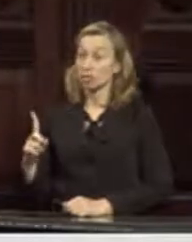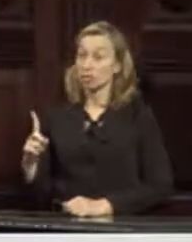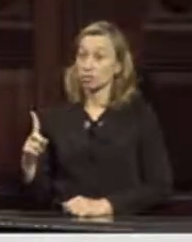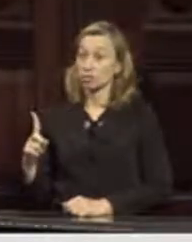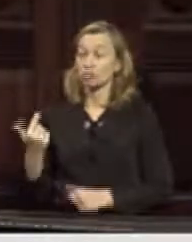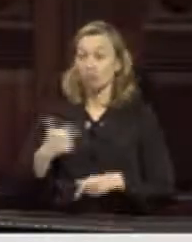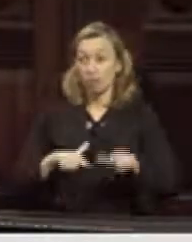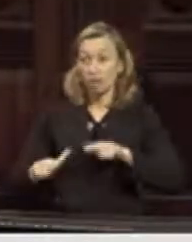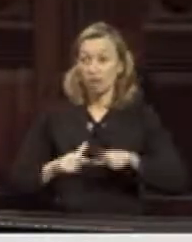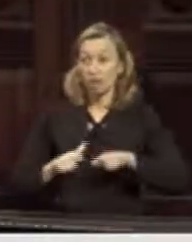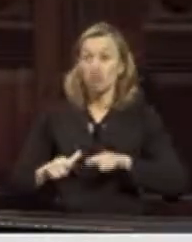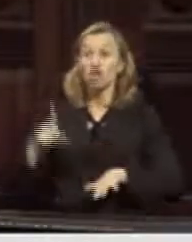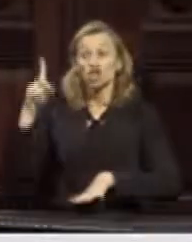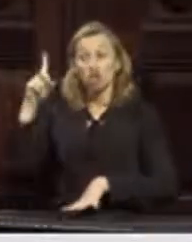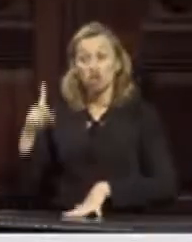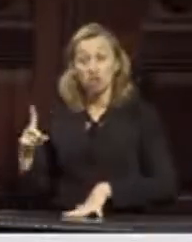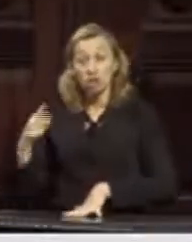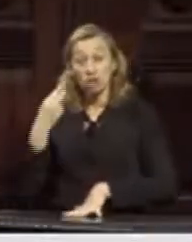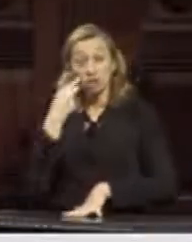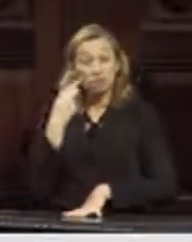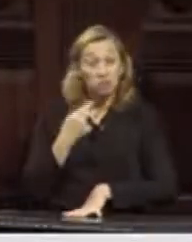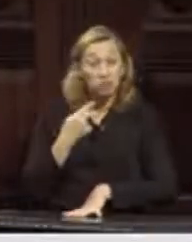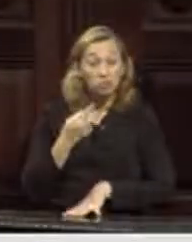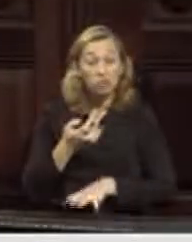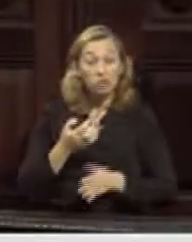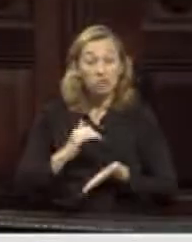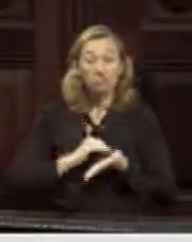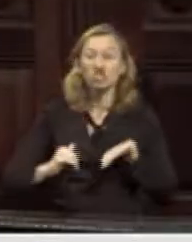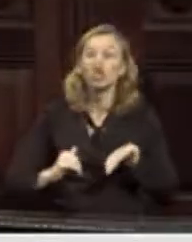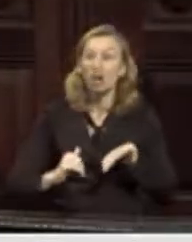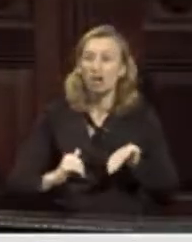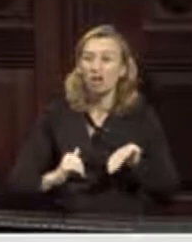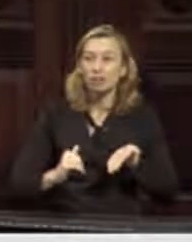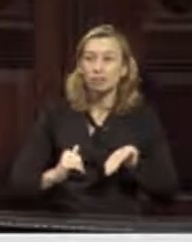direitos que agora vêm sendo vilipendiados, aniquilados.